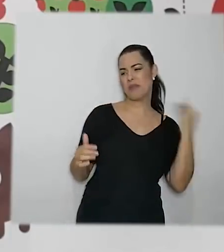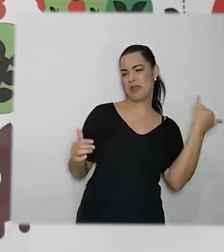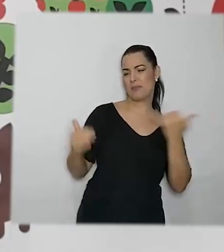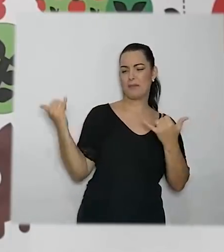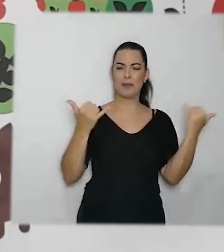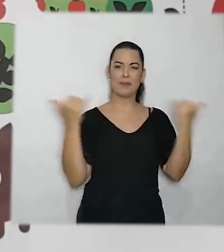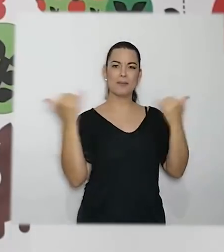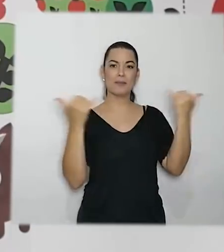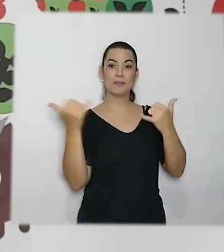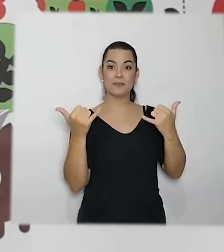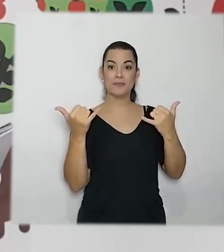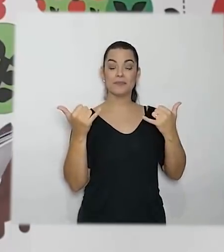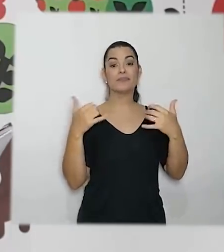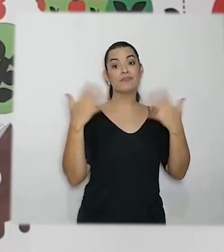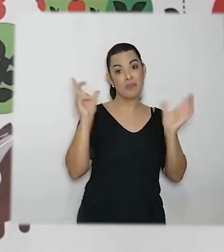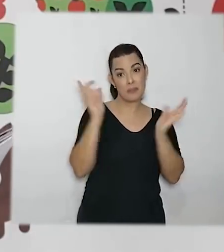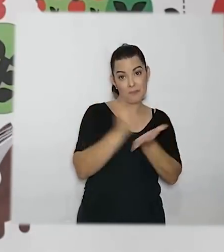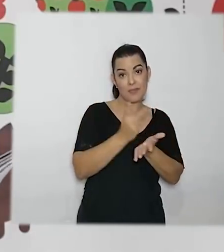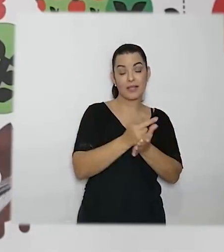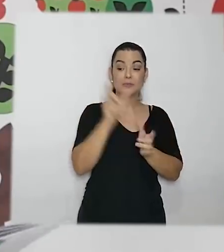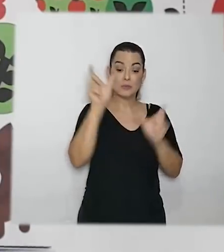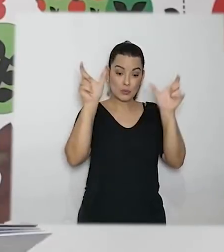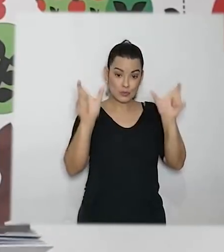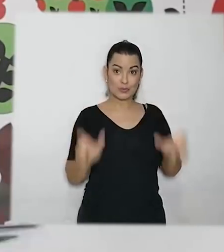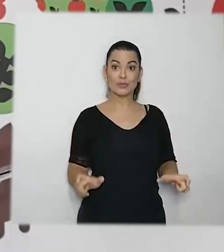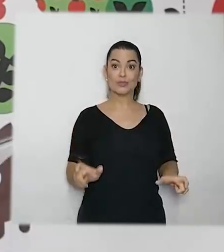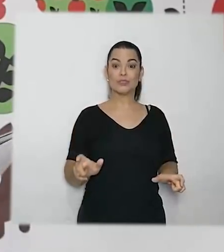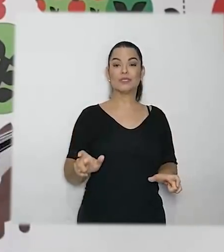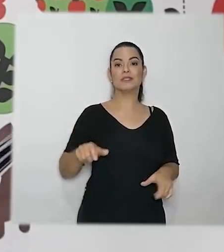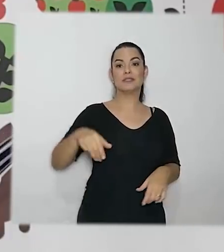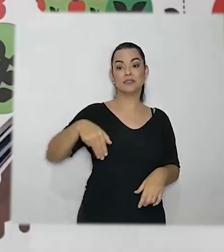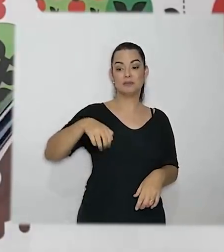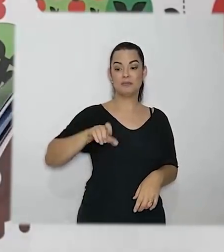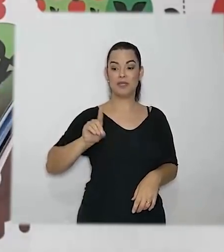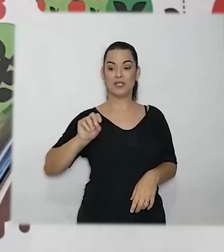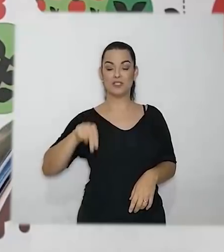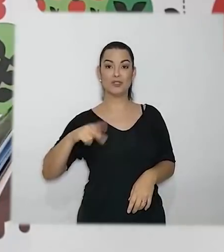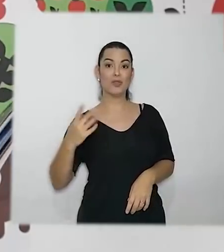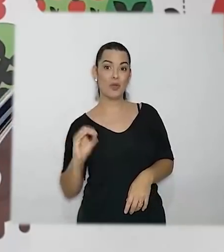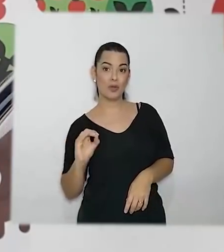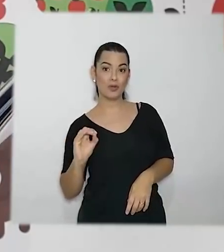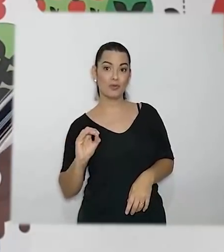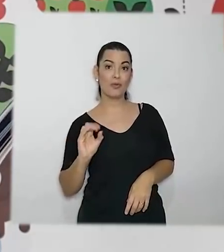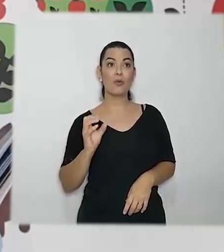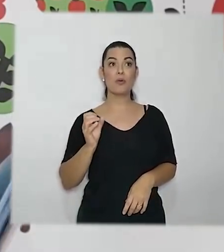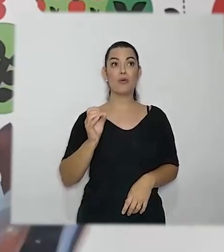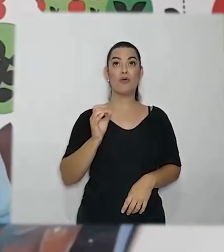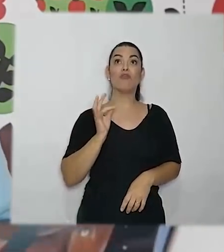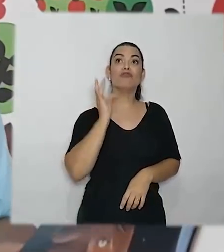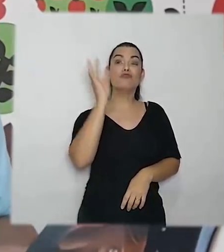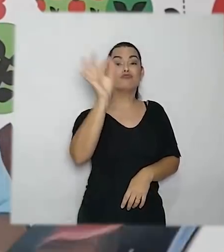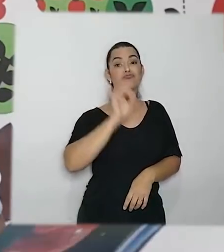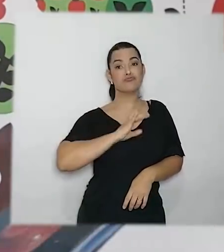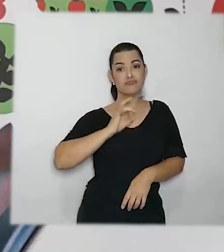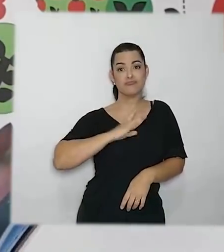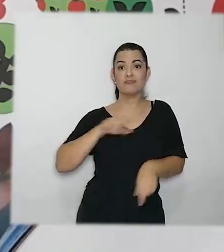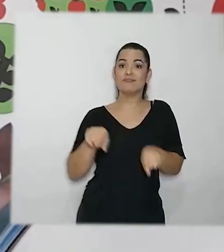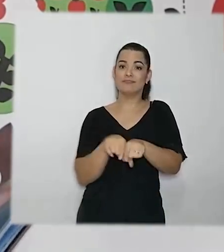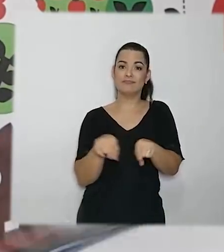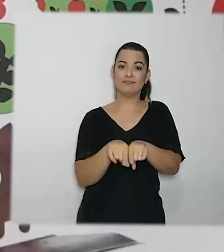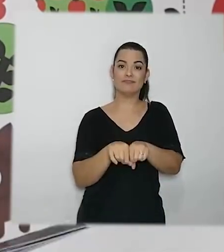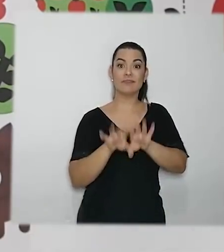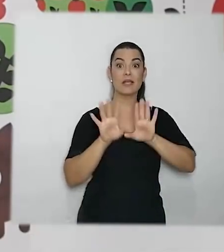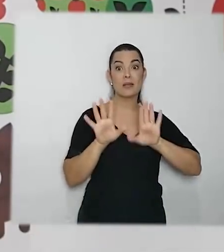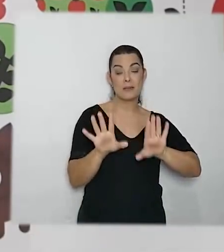medonho também tem medo do amanhã. Mas depois daquela manhã, tinham